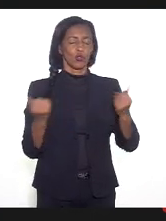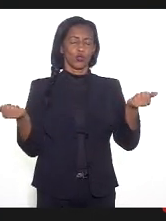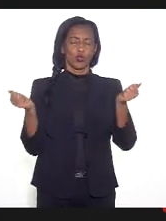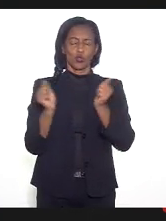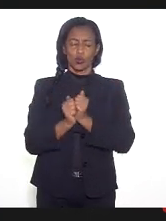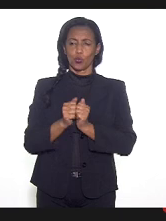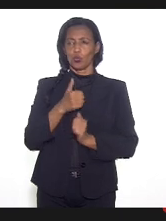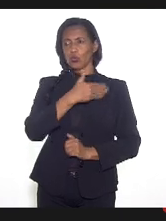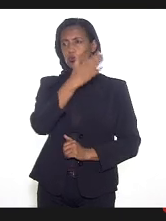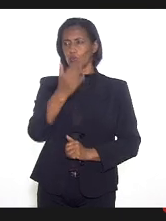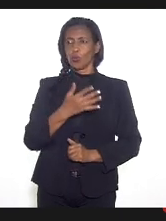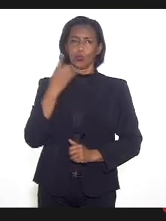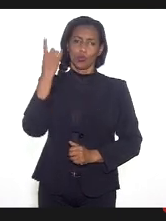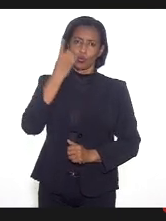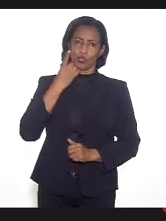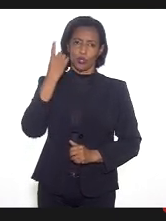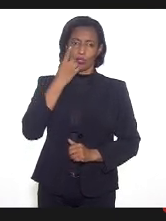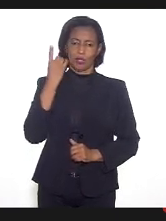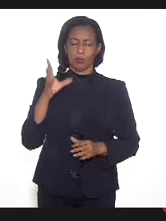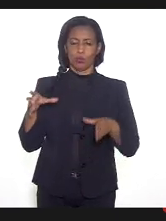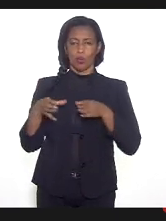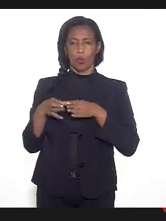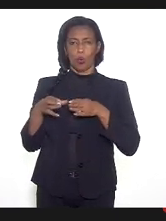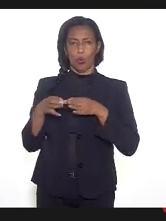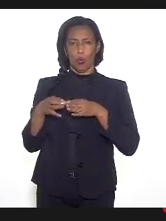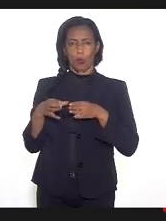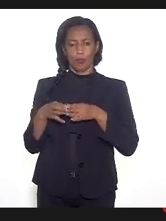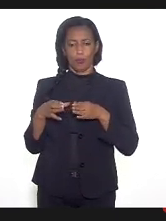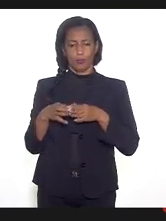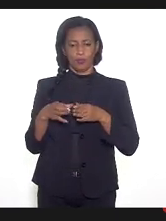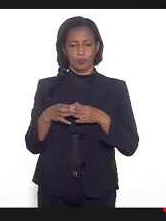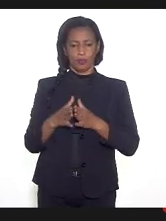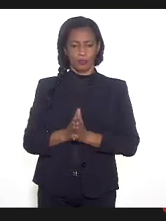demais deputados, mediante a comissão